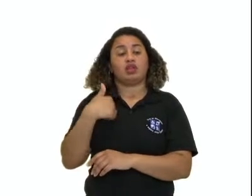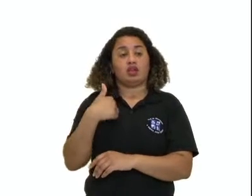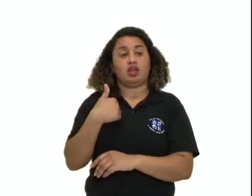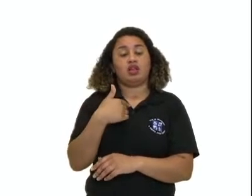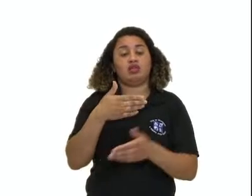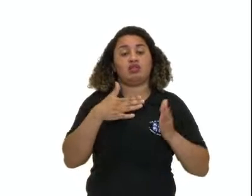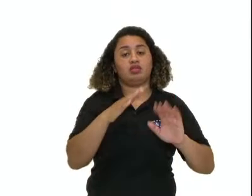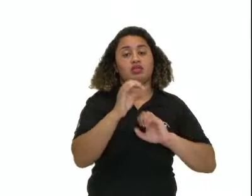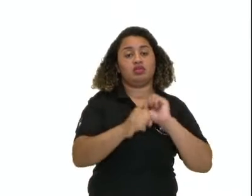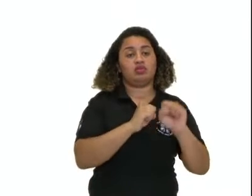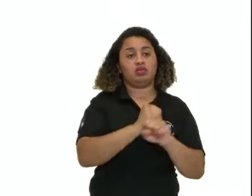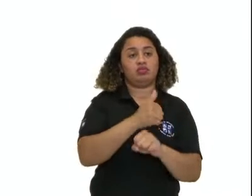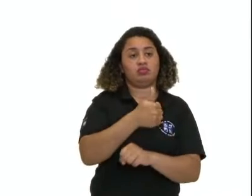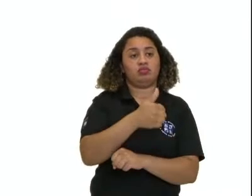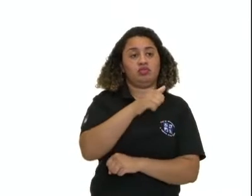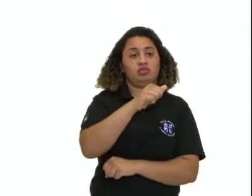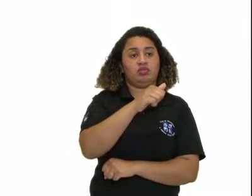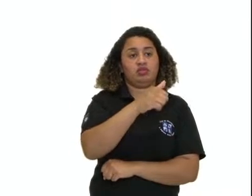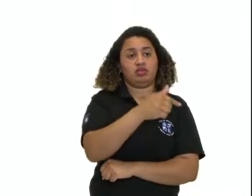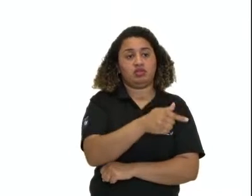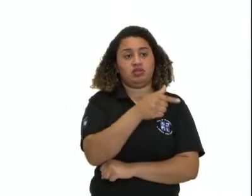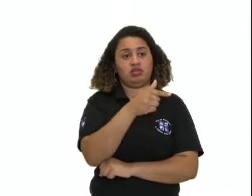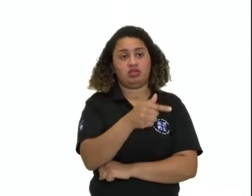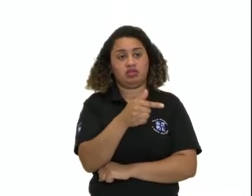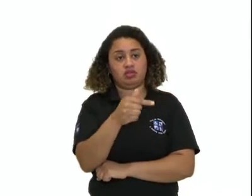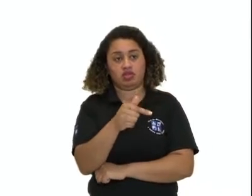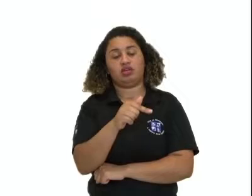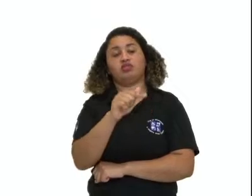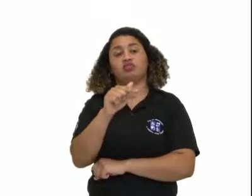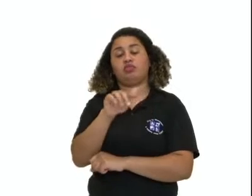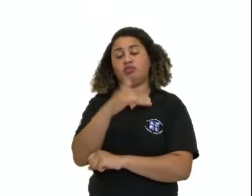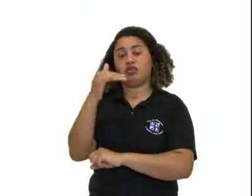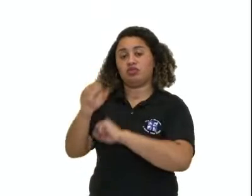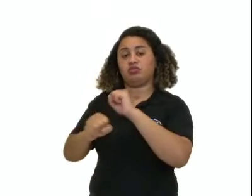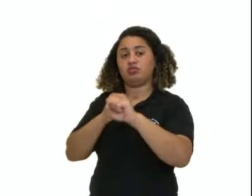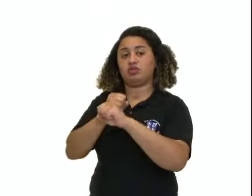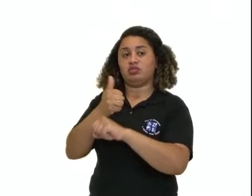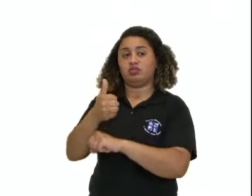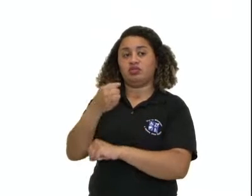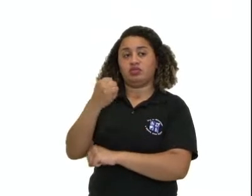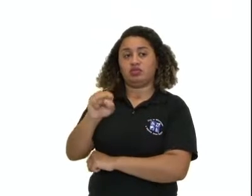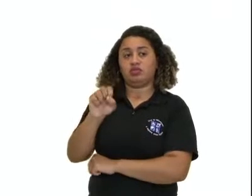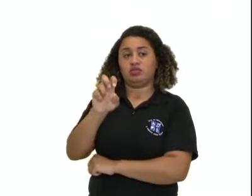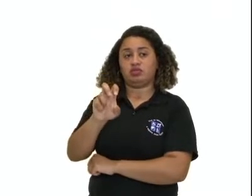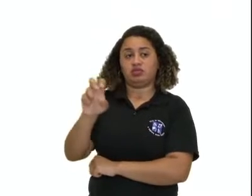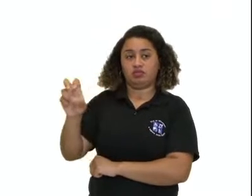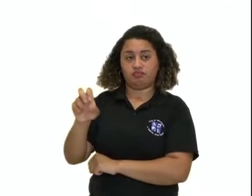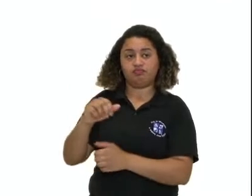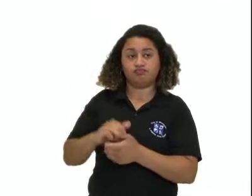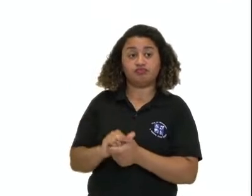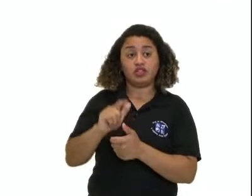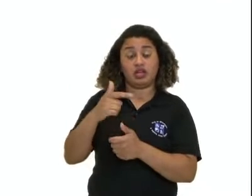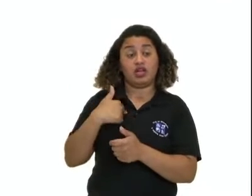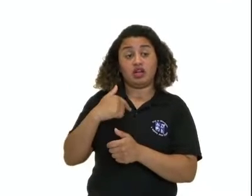1855, é conhecido como o príncipe da matemática. Nasceu no dia 30 de abril de